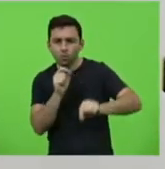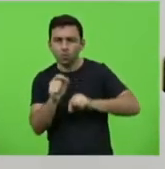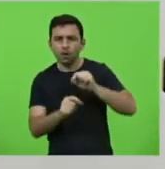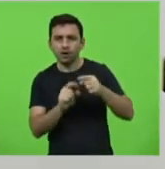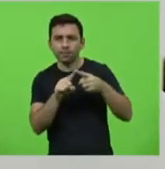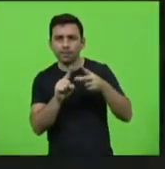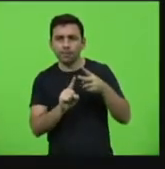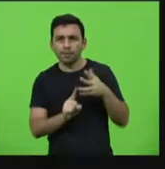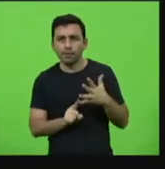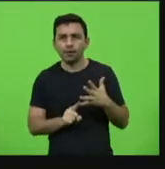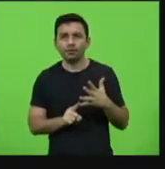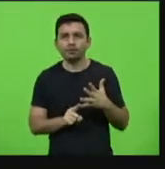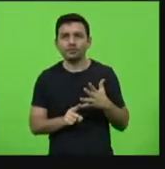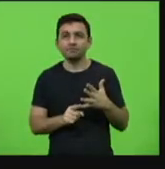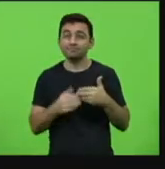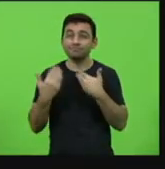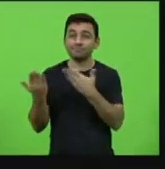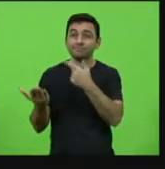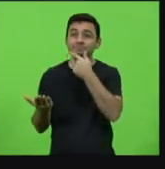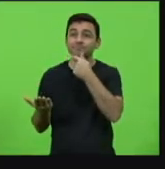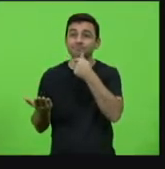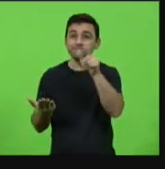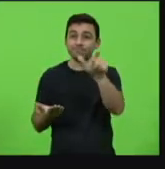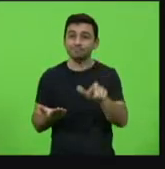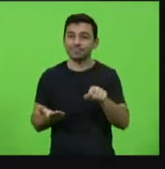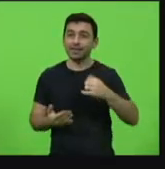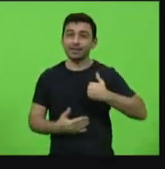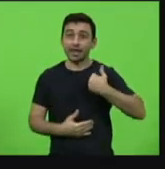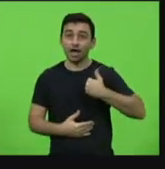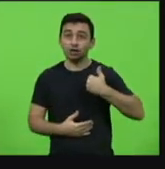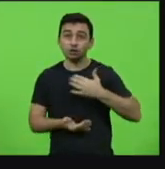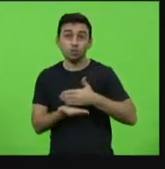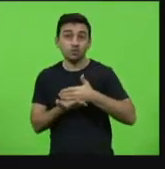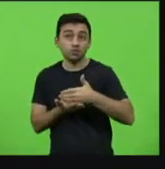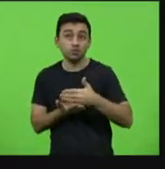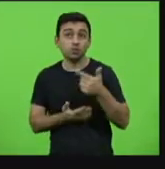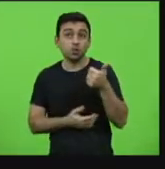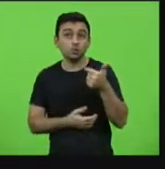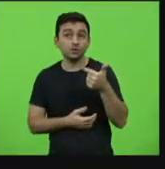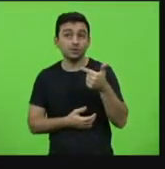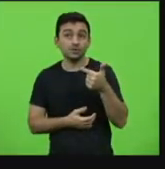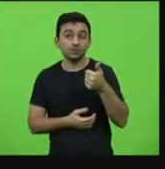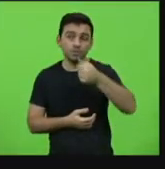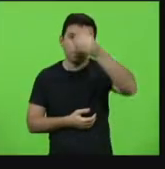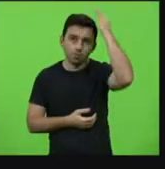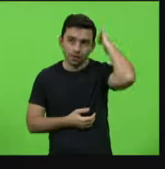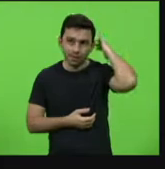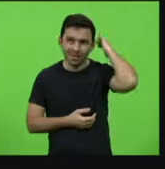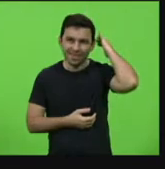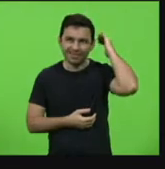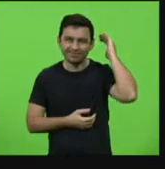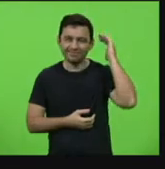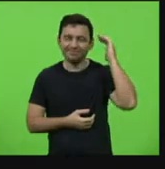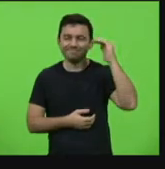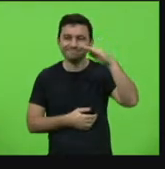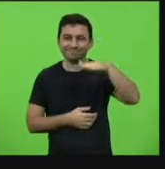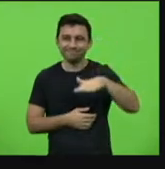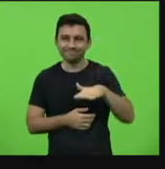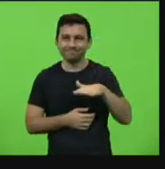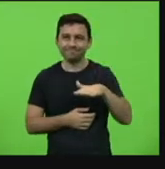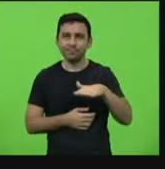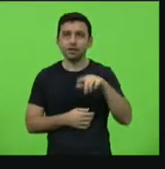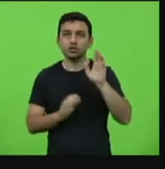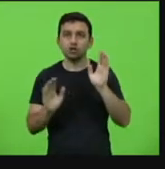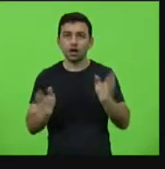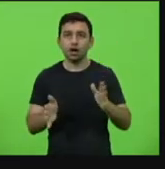Está aí um guri que começou com 12 anos de idade para ser bombeiro mirim voluntário, comandante